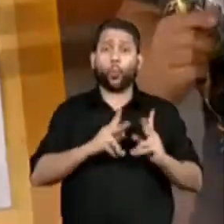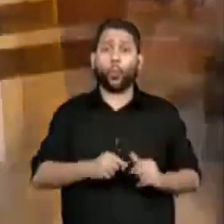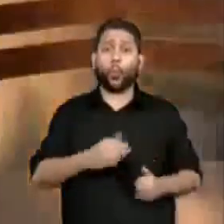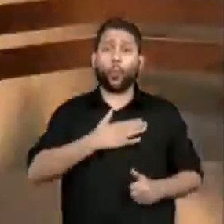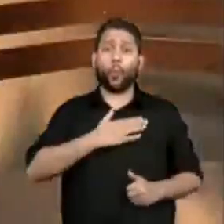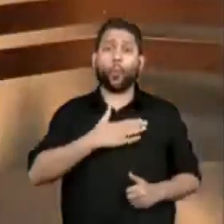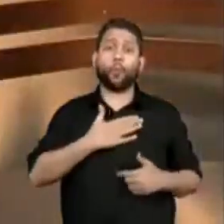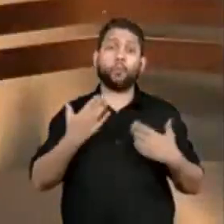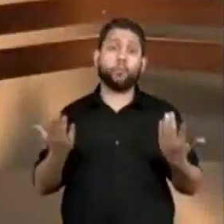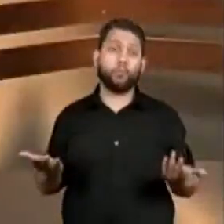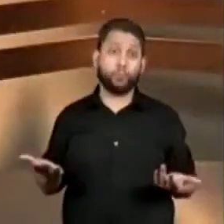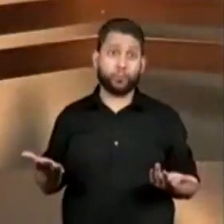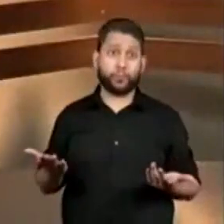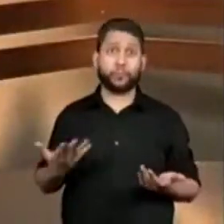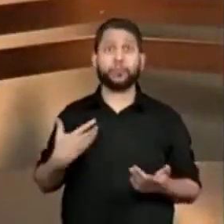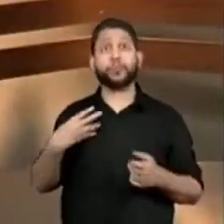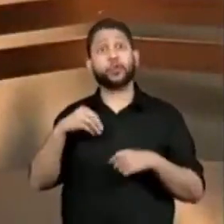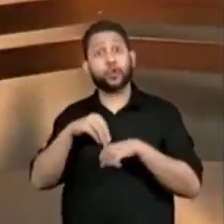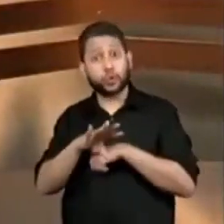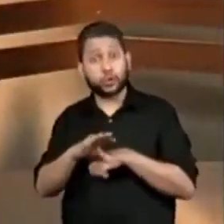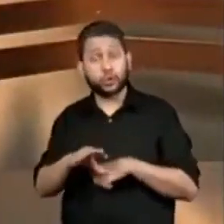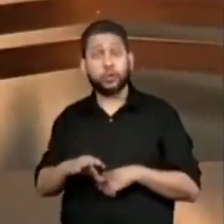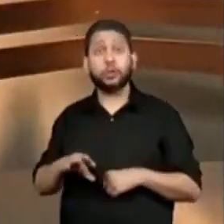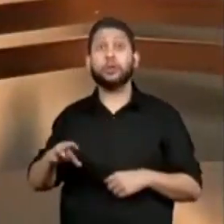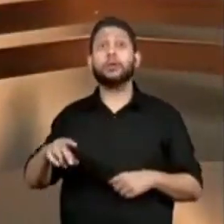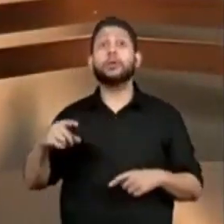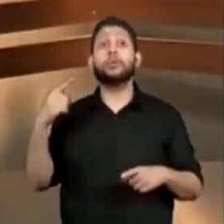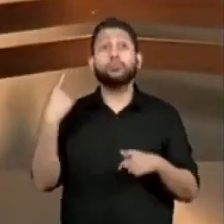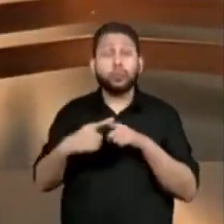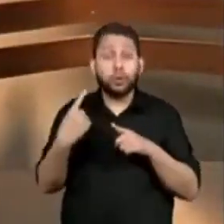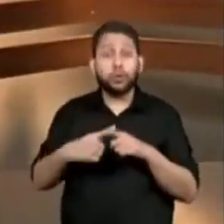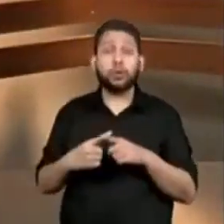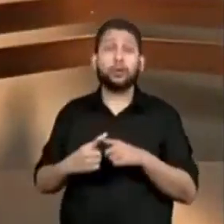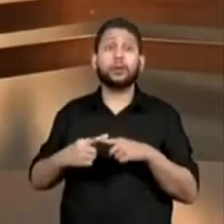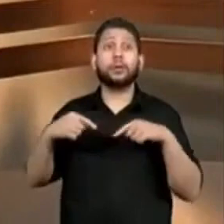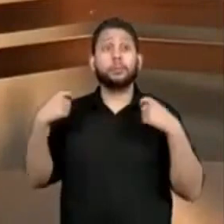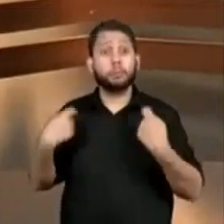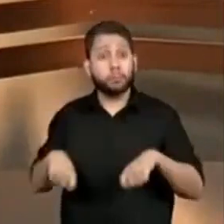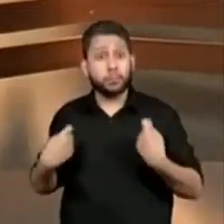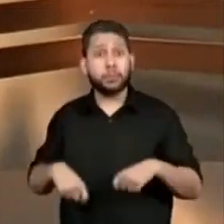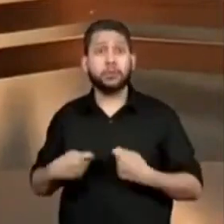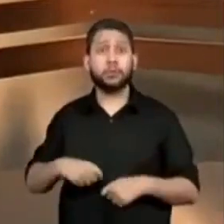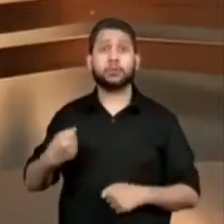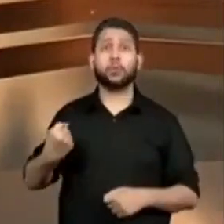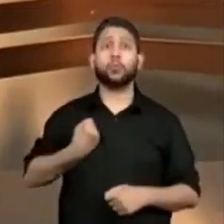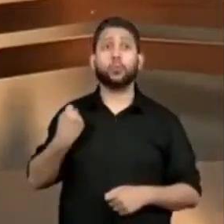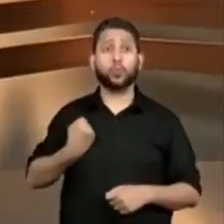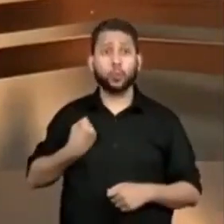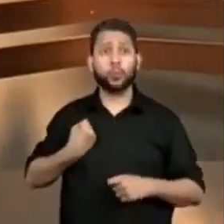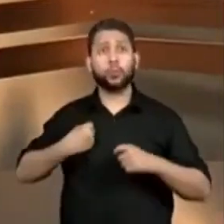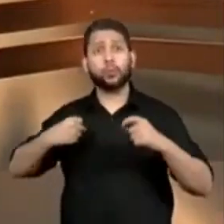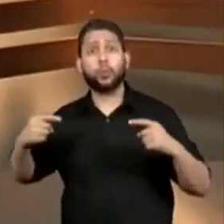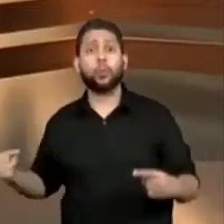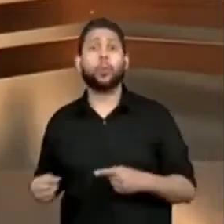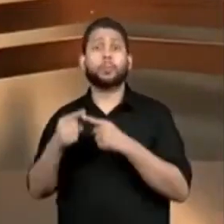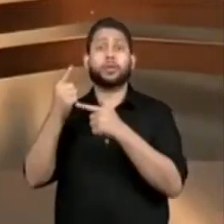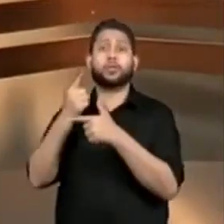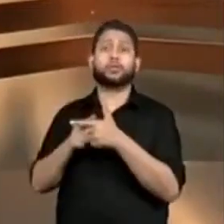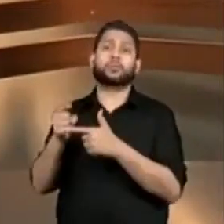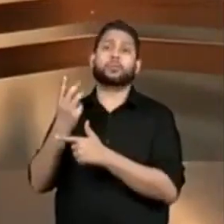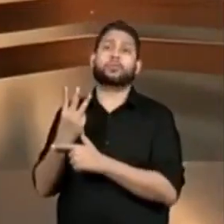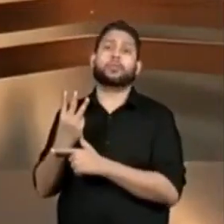essa é uma dica porque fica fácil quando a gente tem que fica tranquilo de fazer os múltiplos